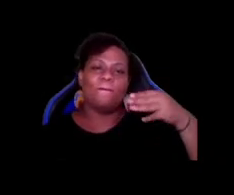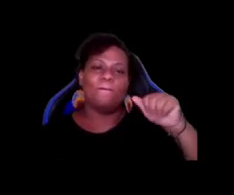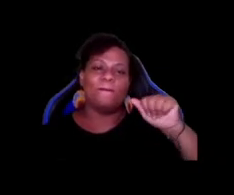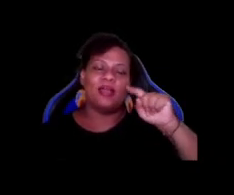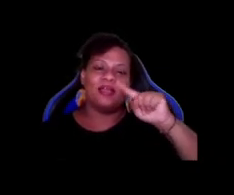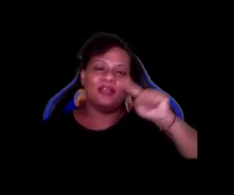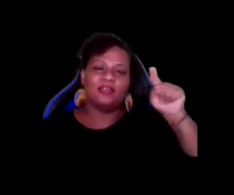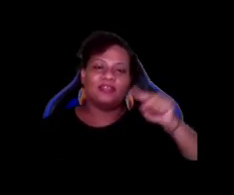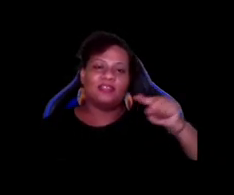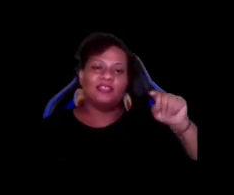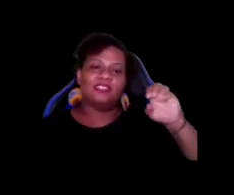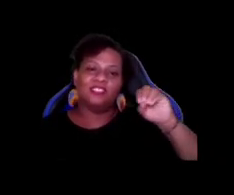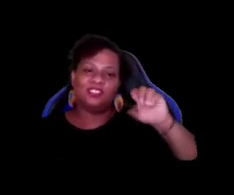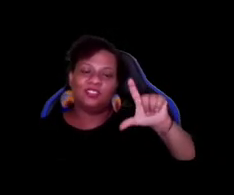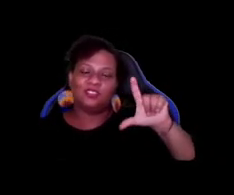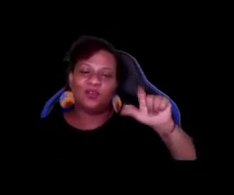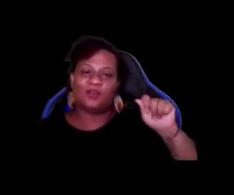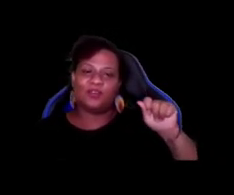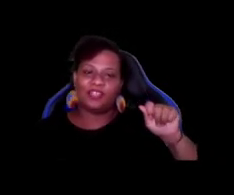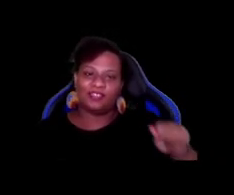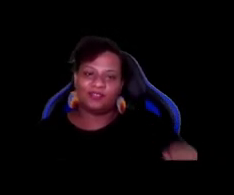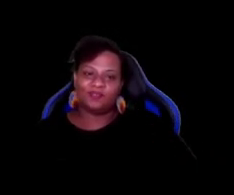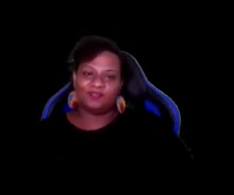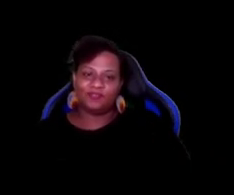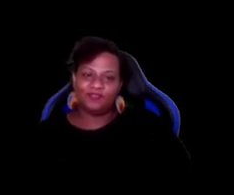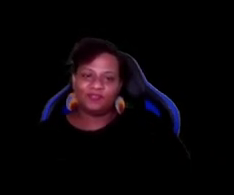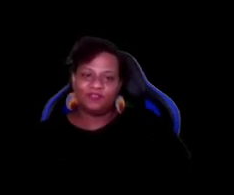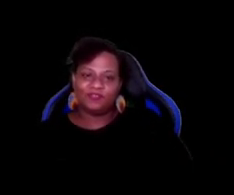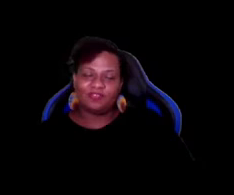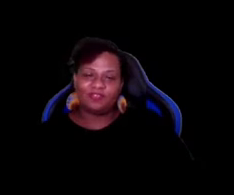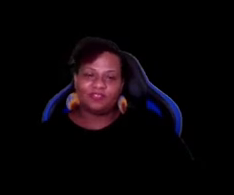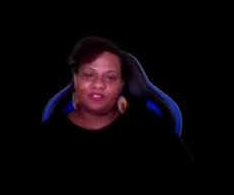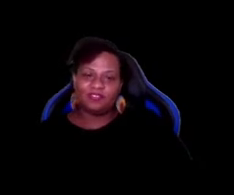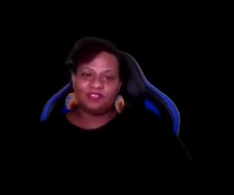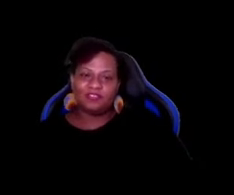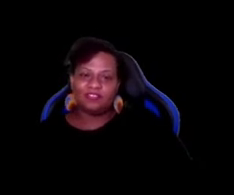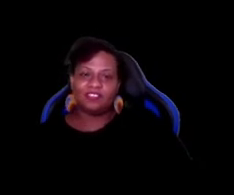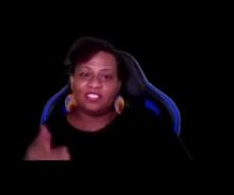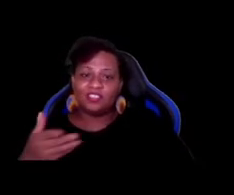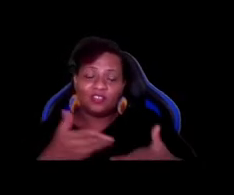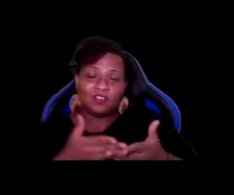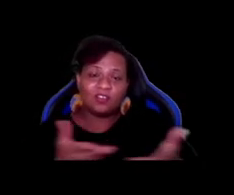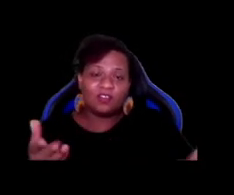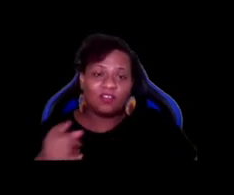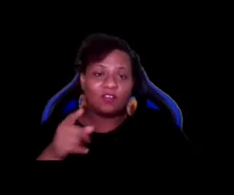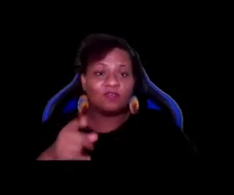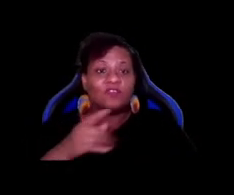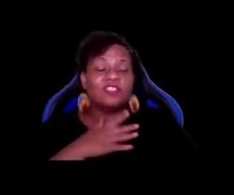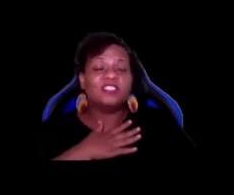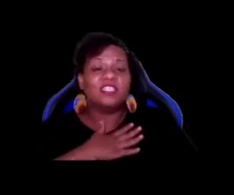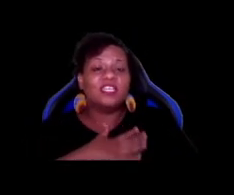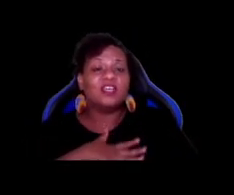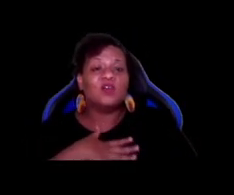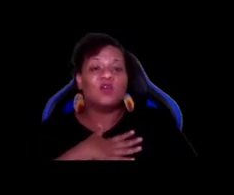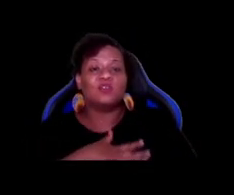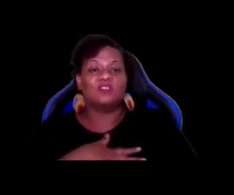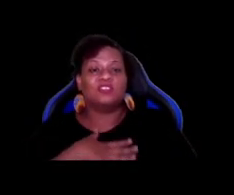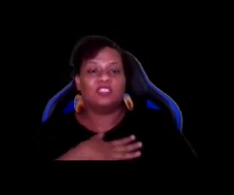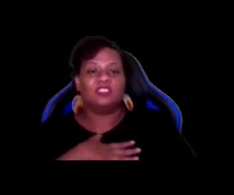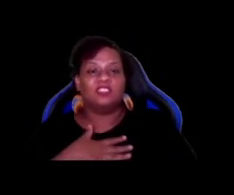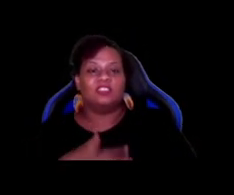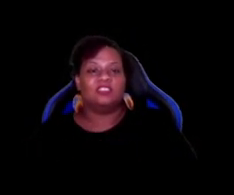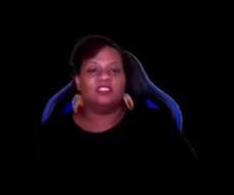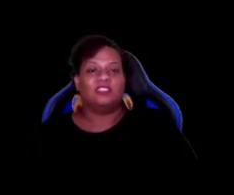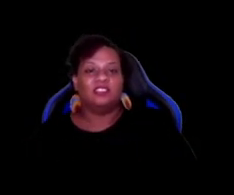quando eu cheguei lá, ele aí botou e disse, vê se você gosta. Menina, quando saltou